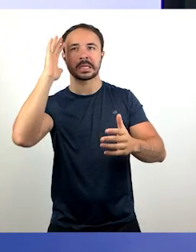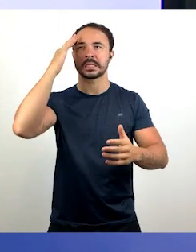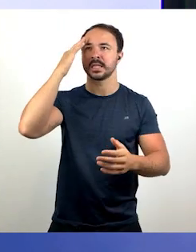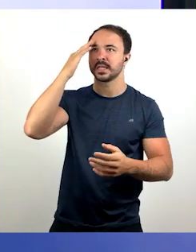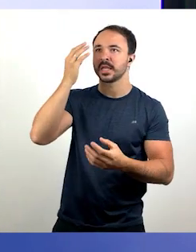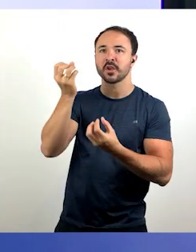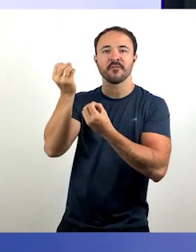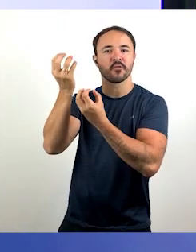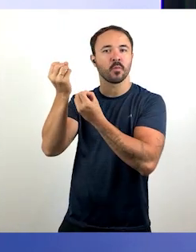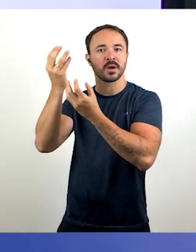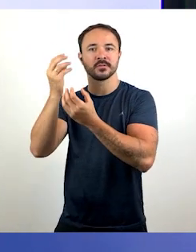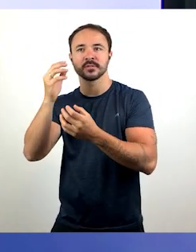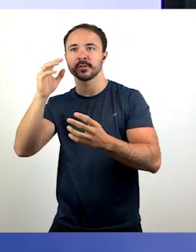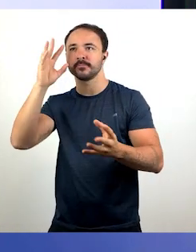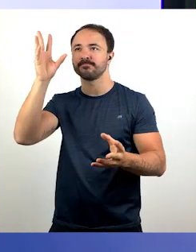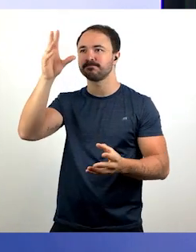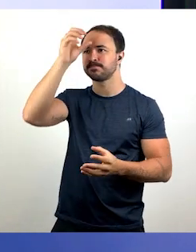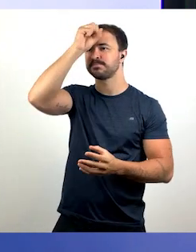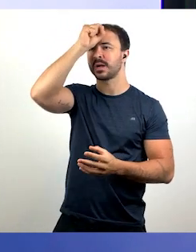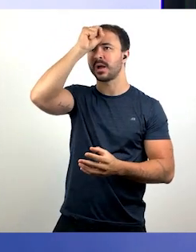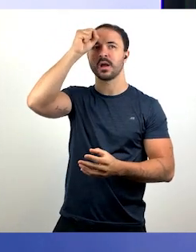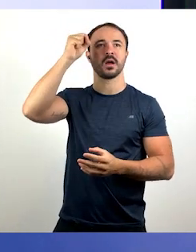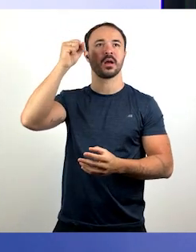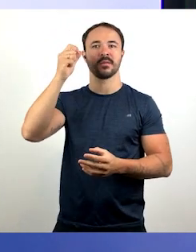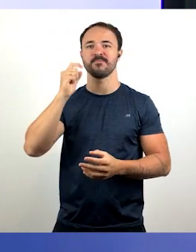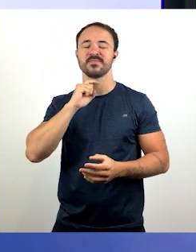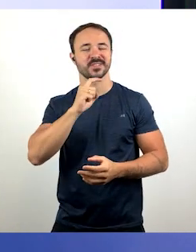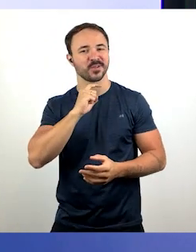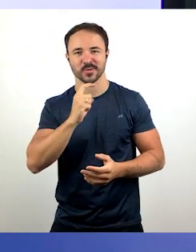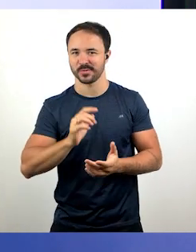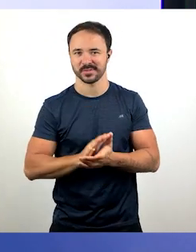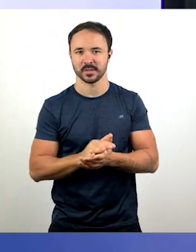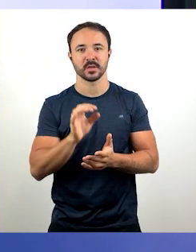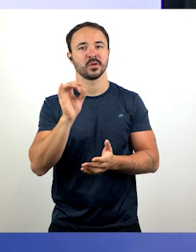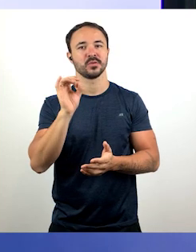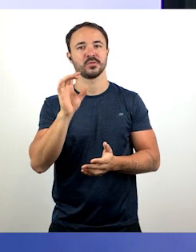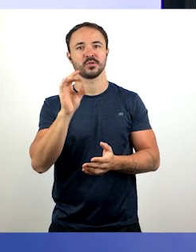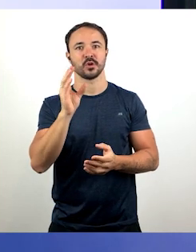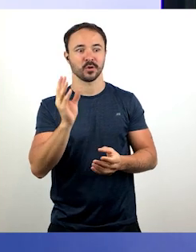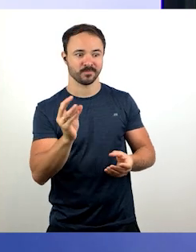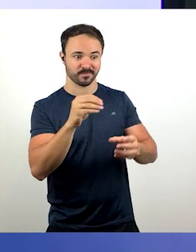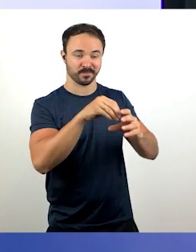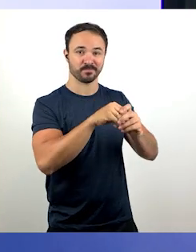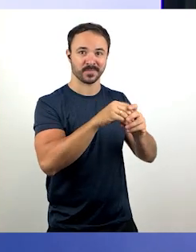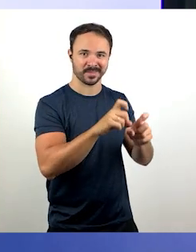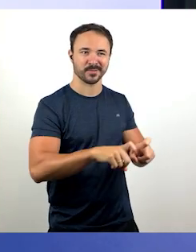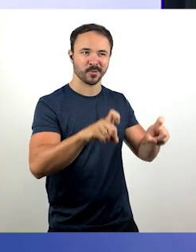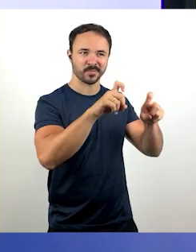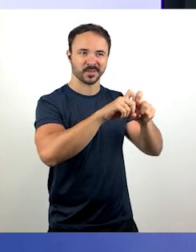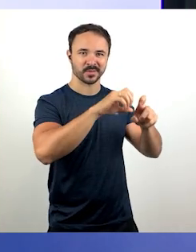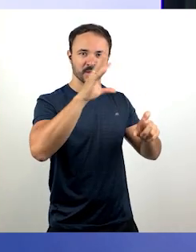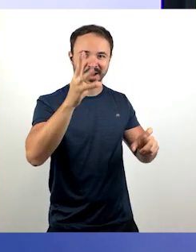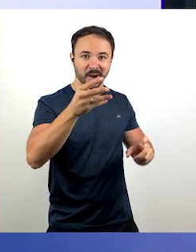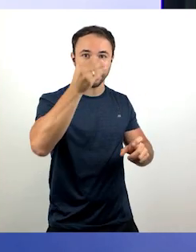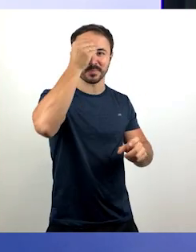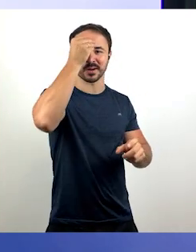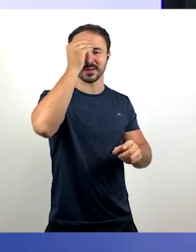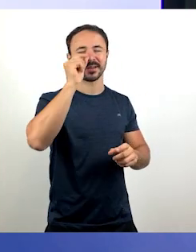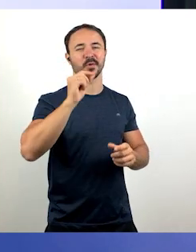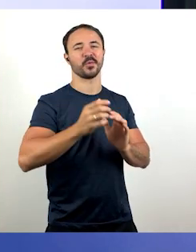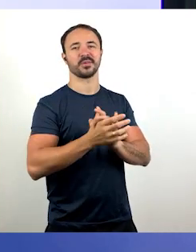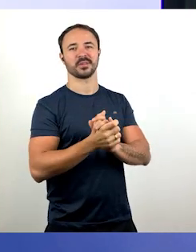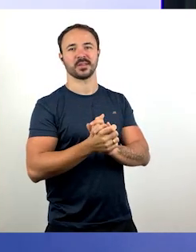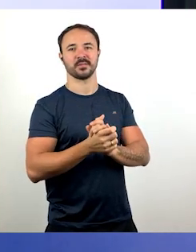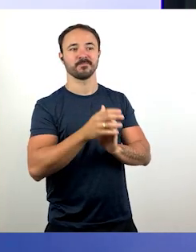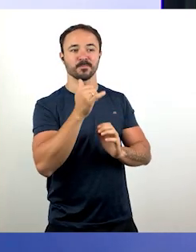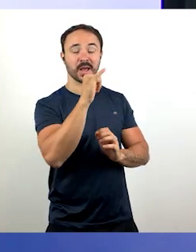única informação que é verdadeiramente armazenada em um computador é a presença ou